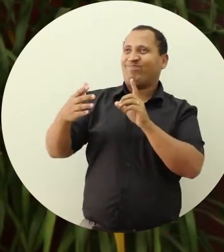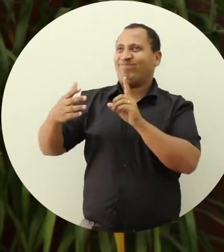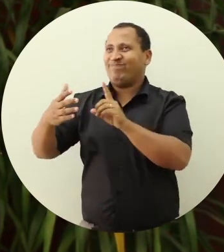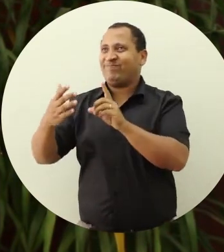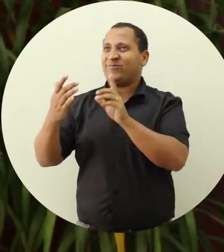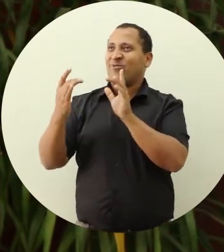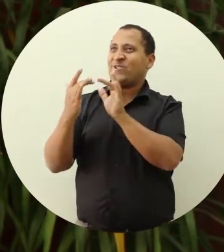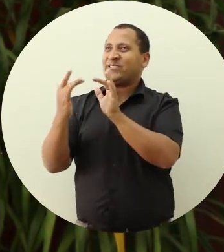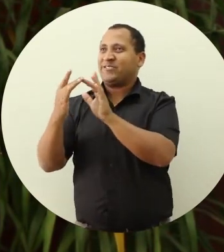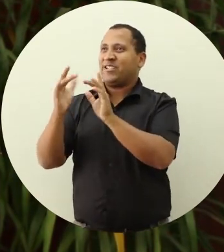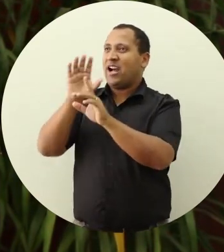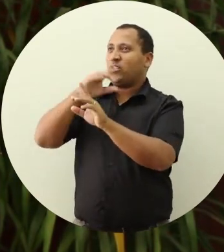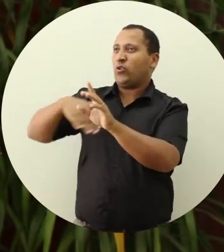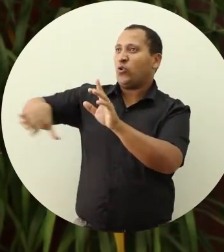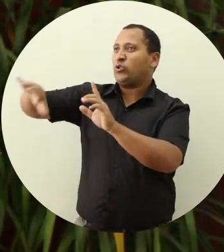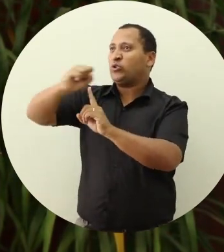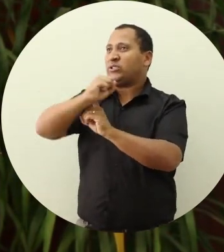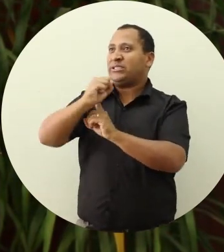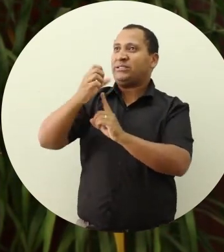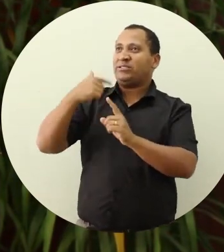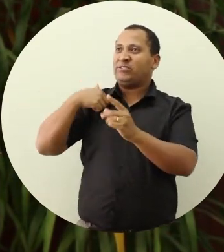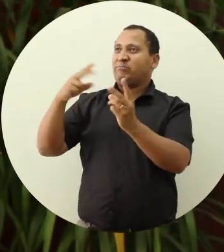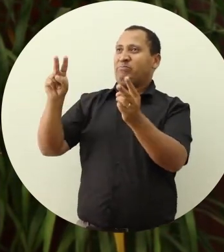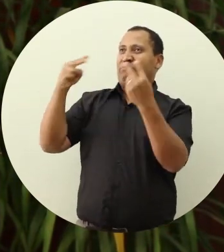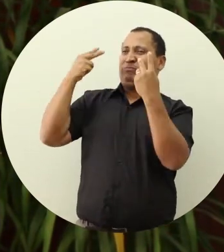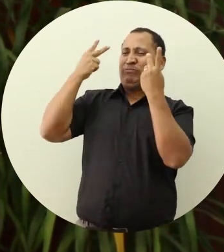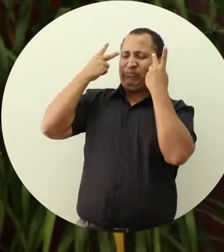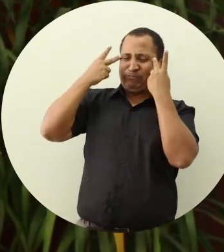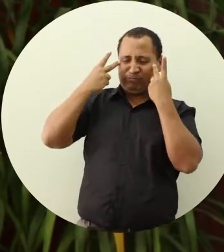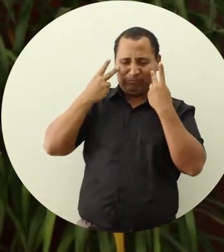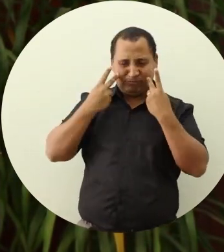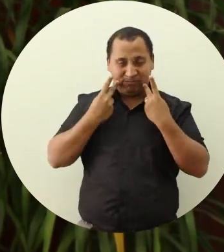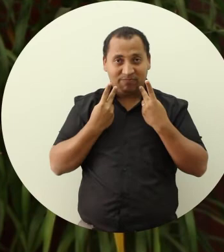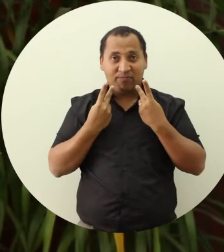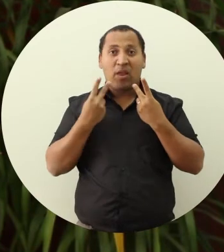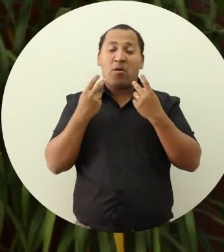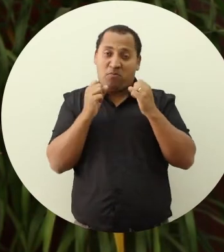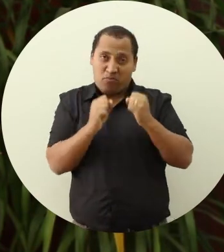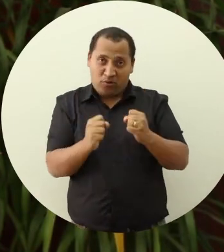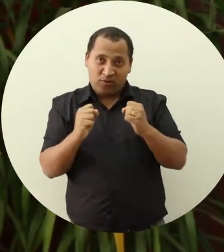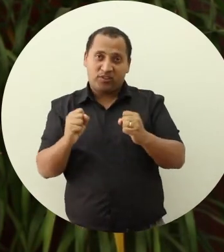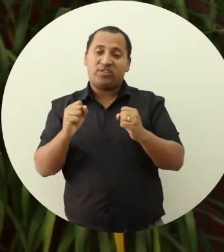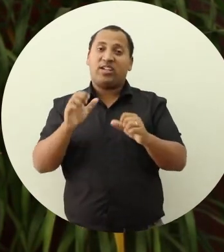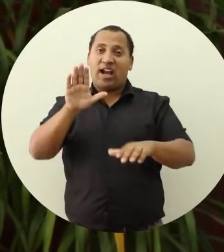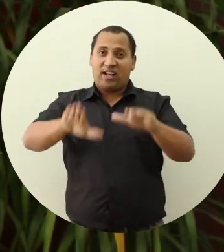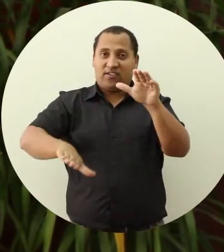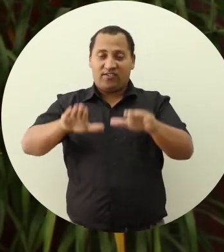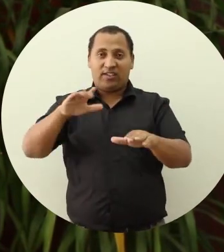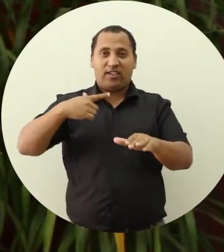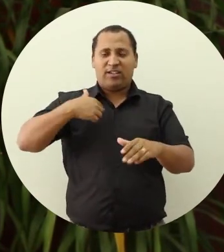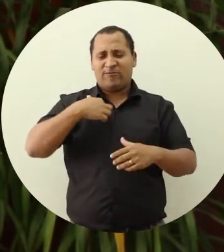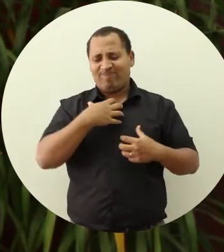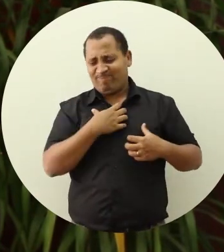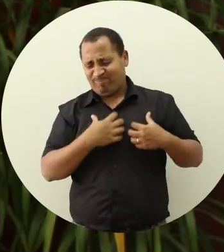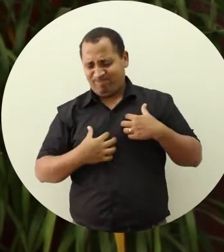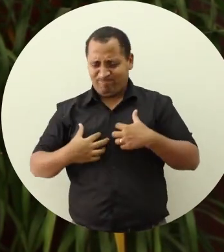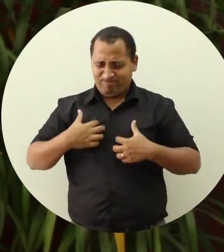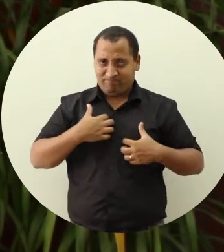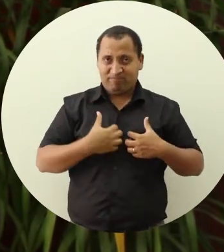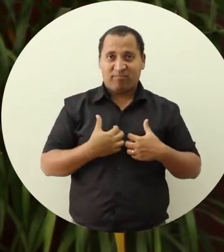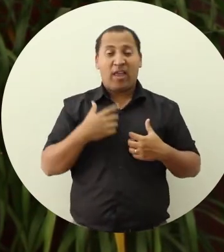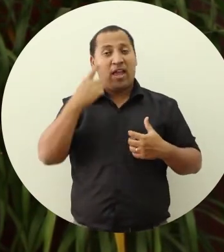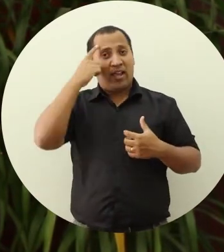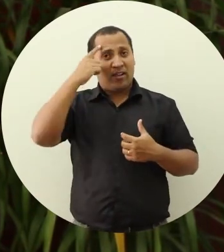causam constrangimento no paciente, uma alopecia, uma perda de cabelo importante, né? Isso tudo causa certo desconforto ao